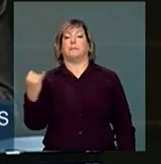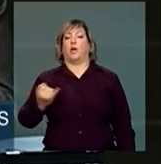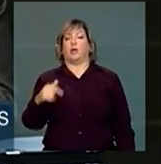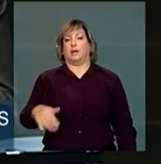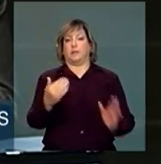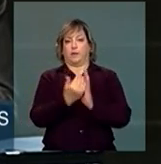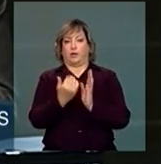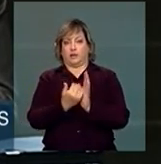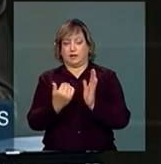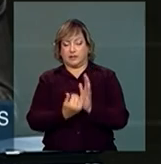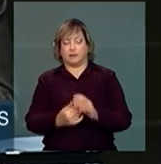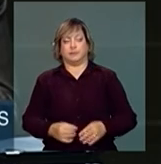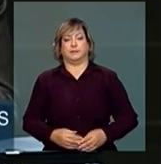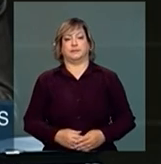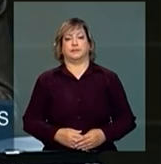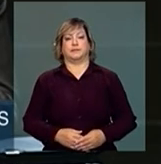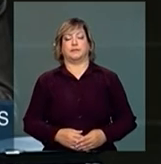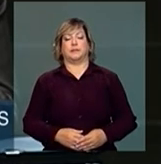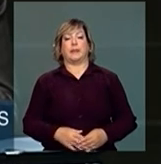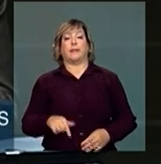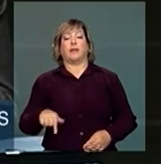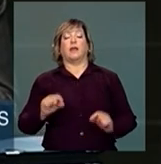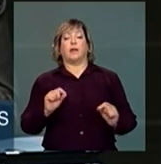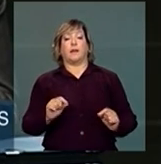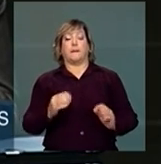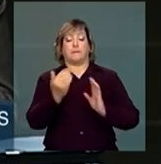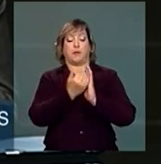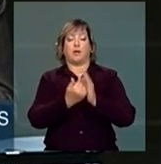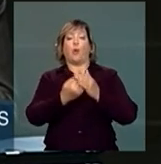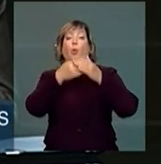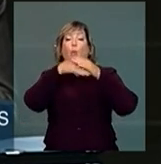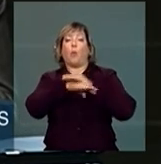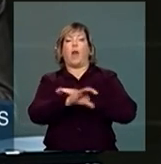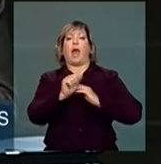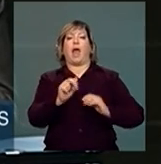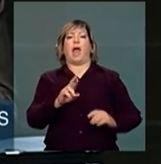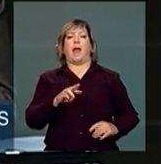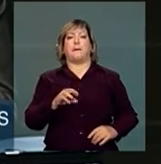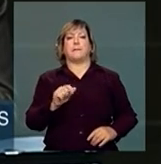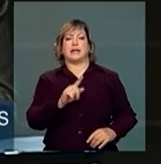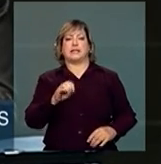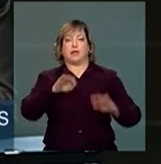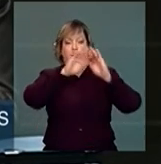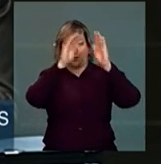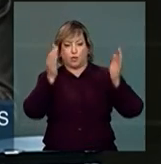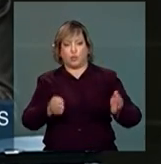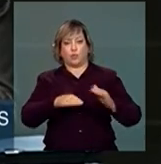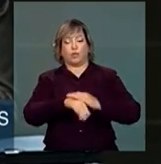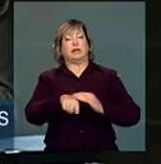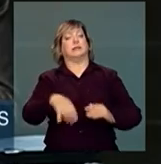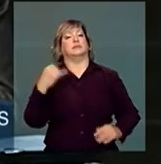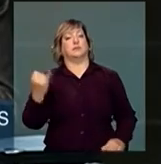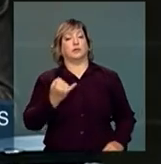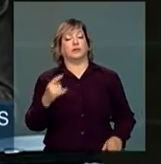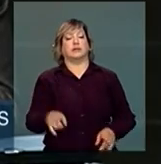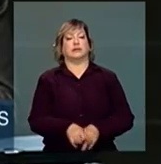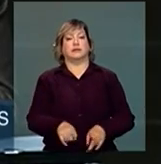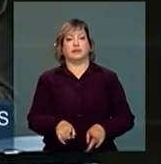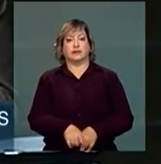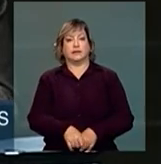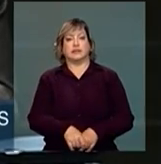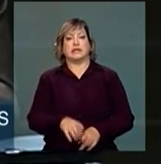programa. Esse programa de armazenagem vai dar ao produtor, às cooperativas e também às cerealistas